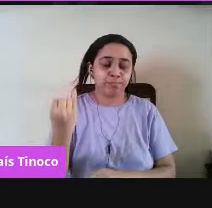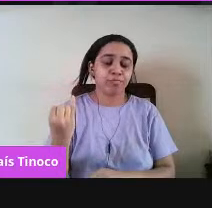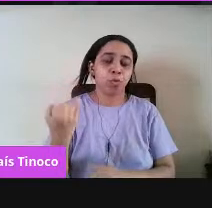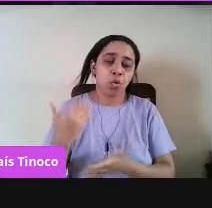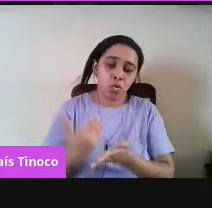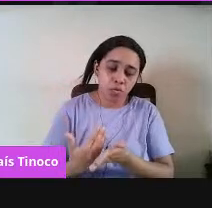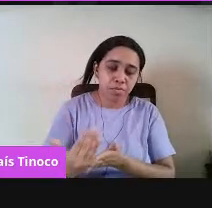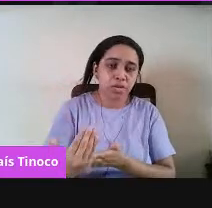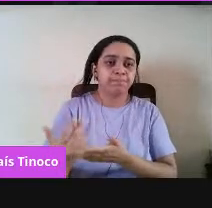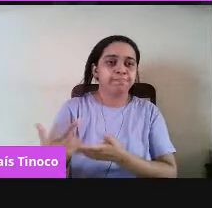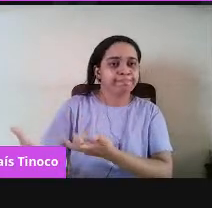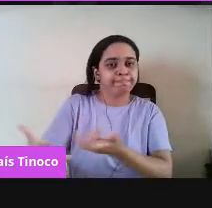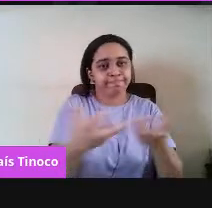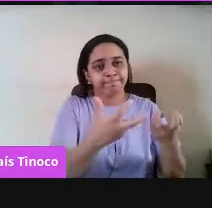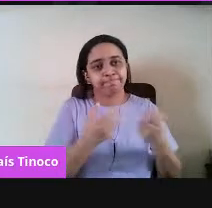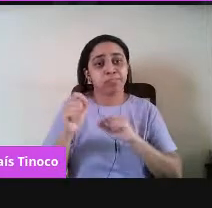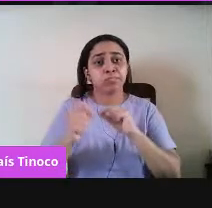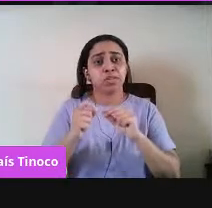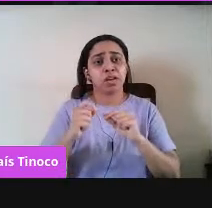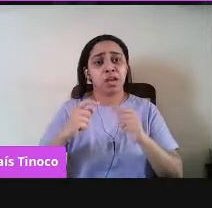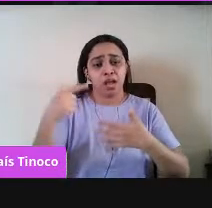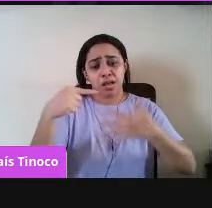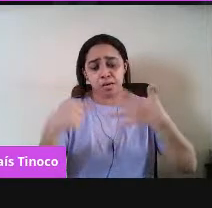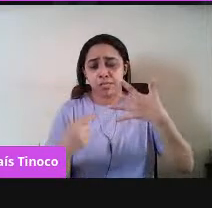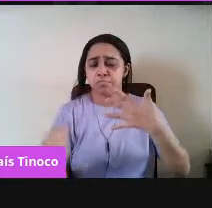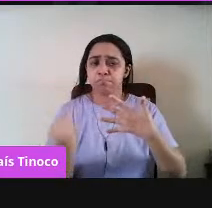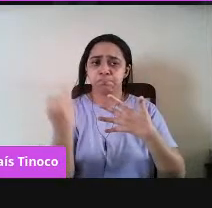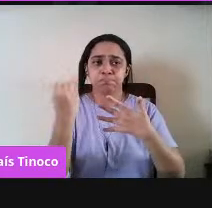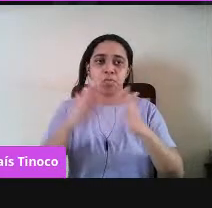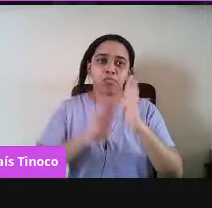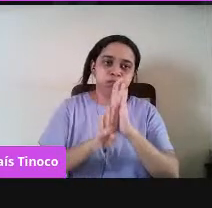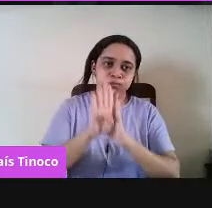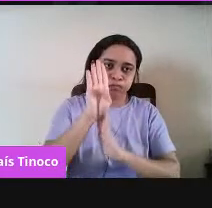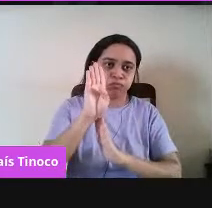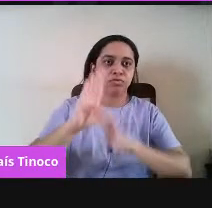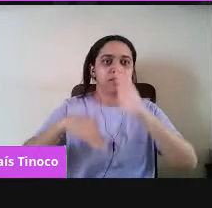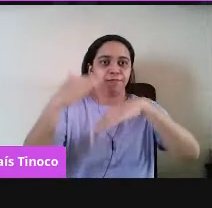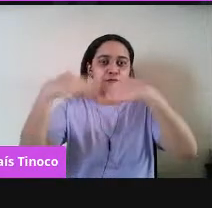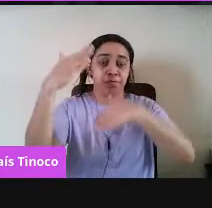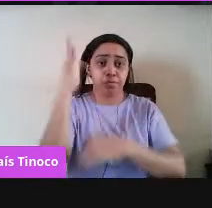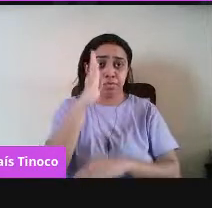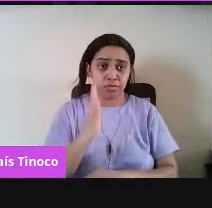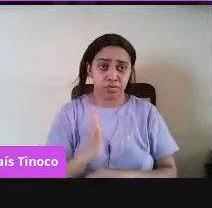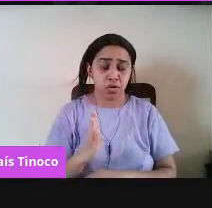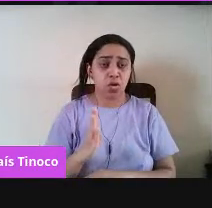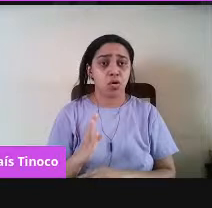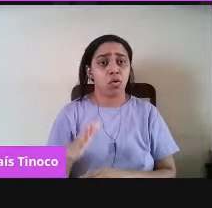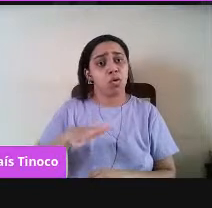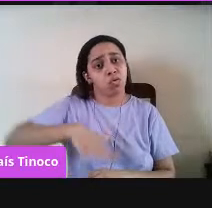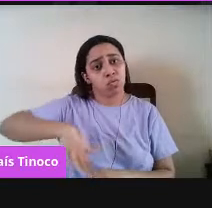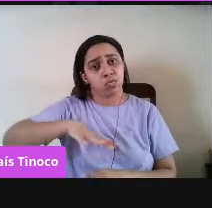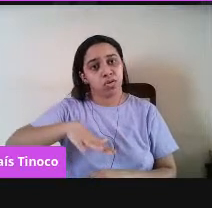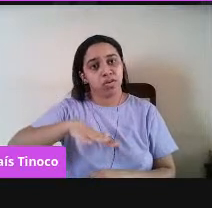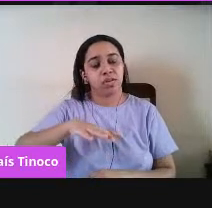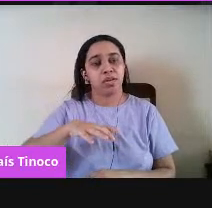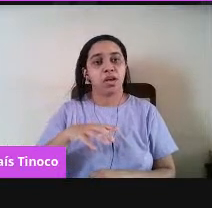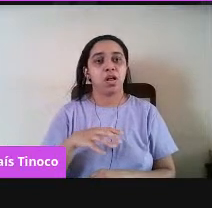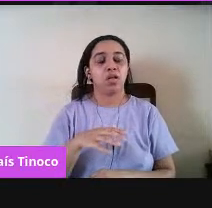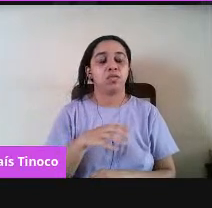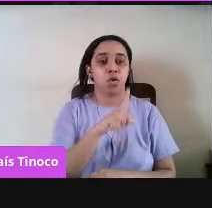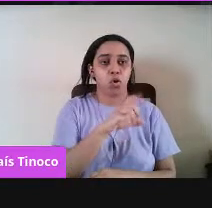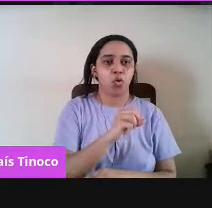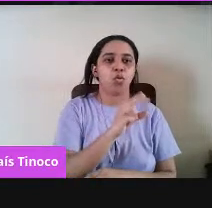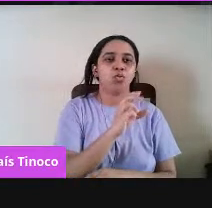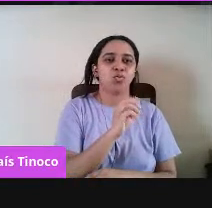elementos fundamentais para o desenvolvimento do Brasil. O cenário faz despertar no locutor enunciador primeiro a esperança